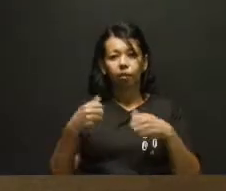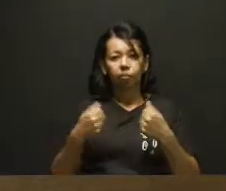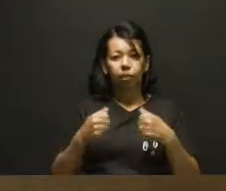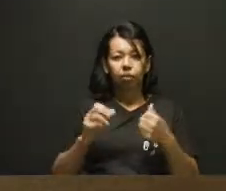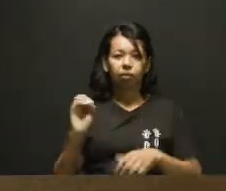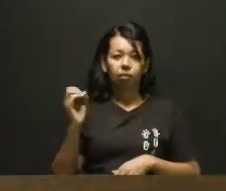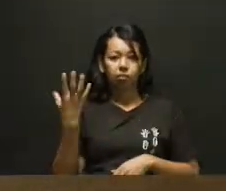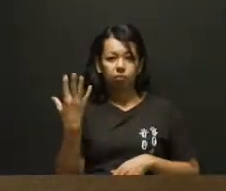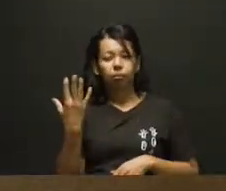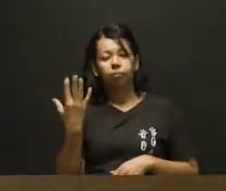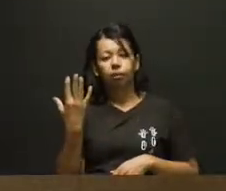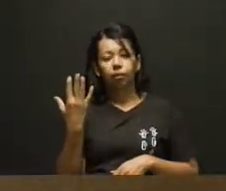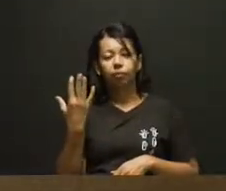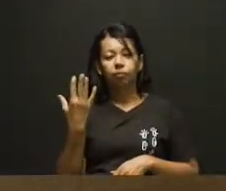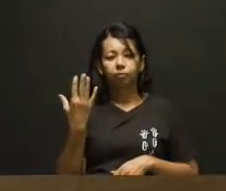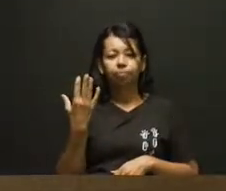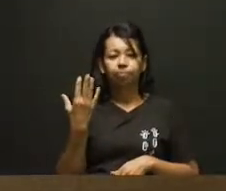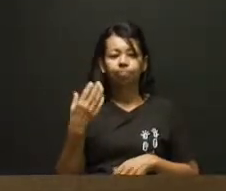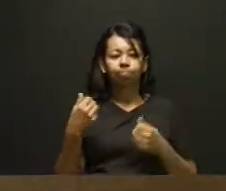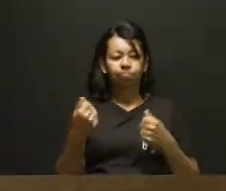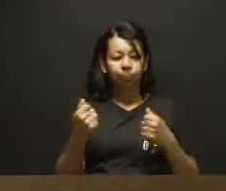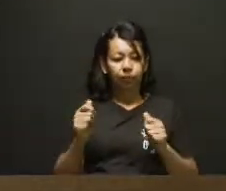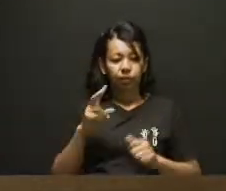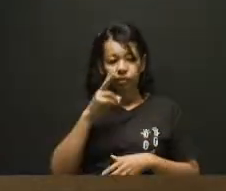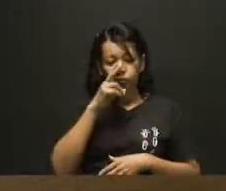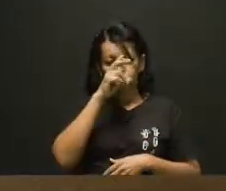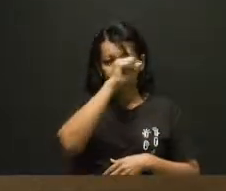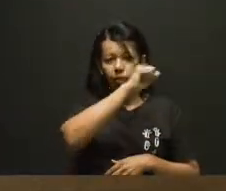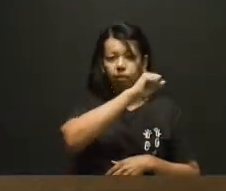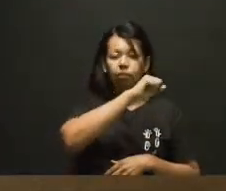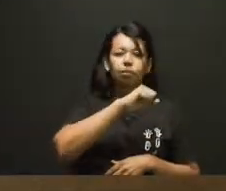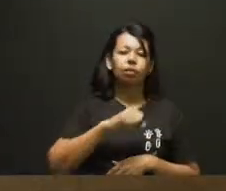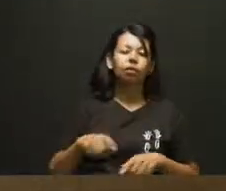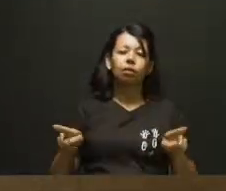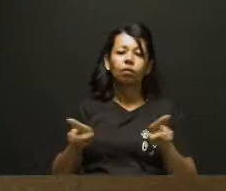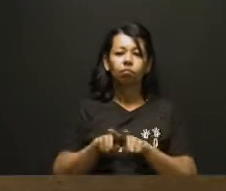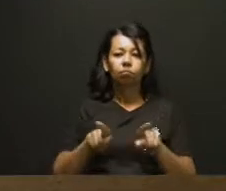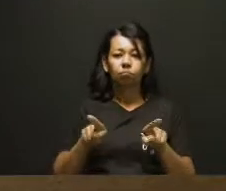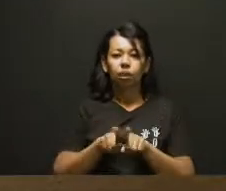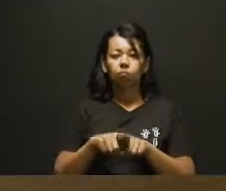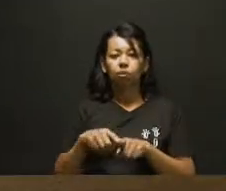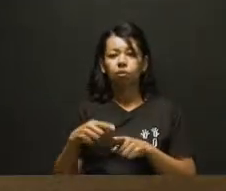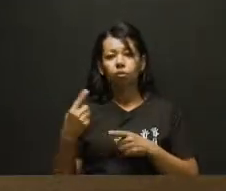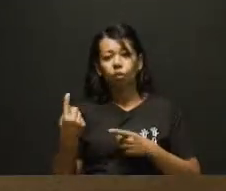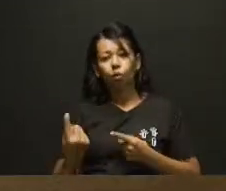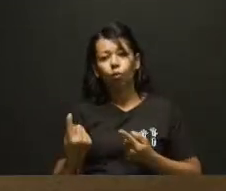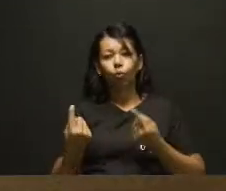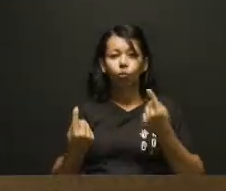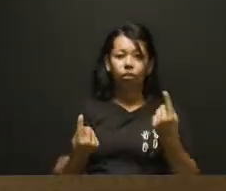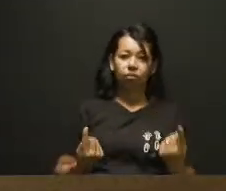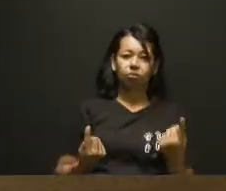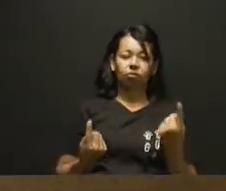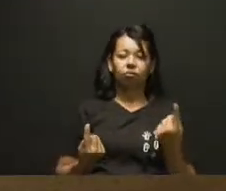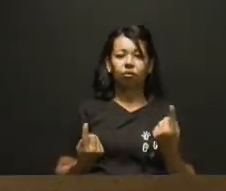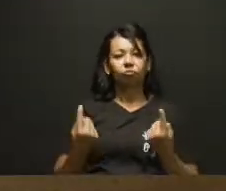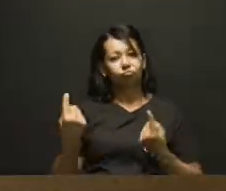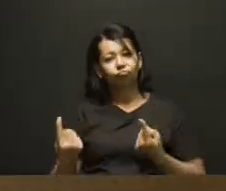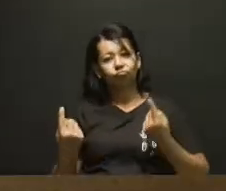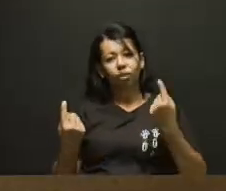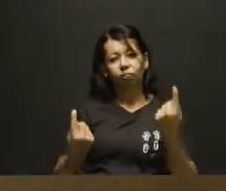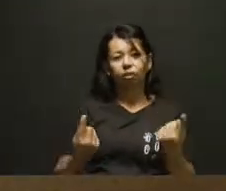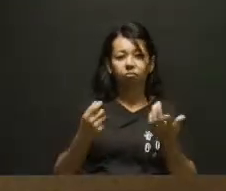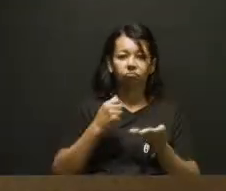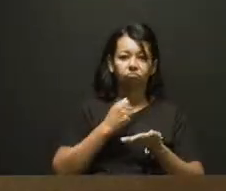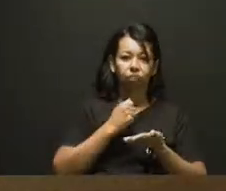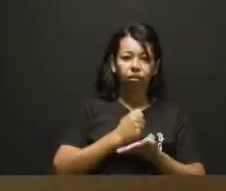momento nós temos que nos fortalecer e nem que sejam anos 11 nas outras um dos outros